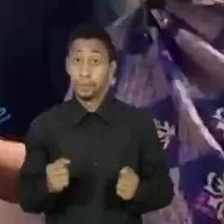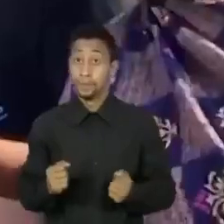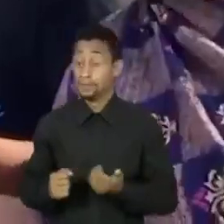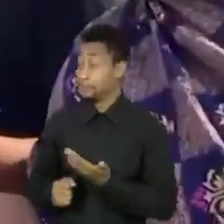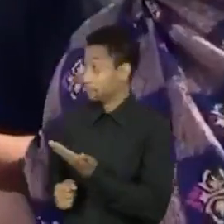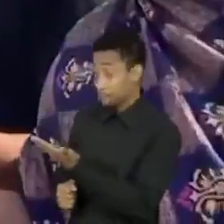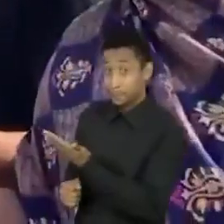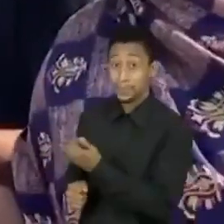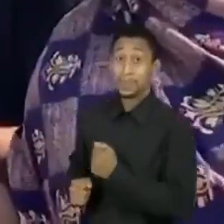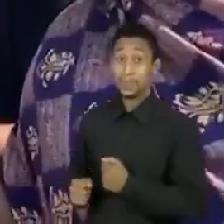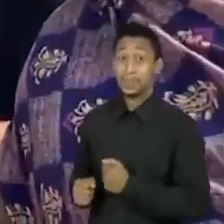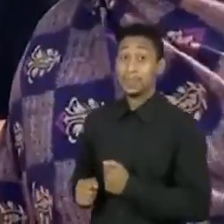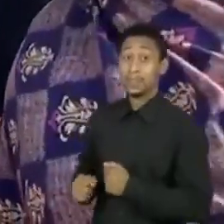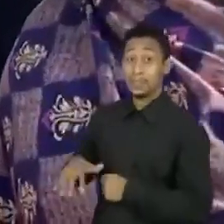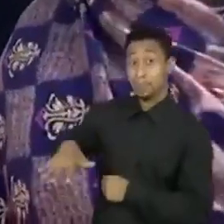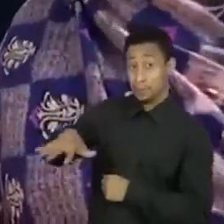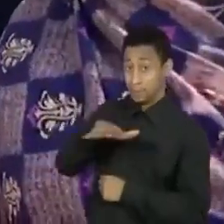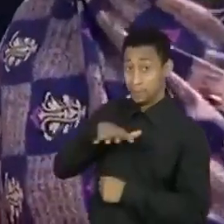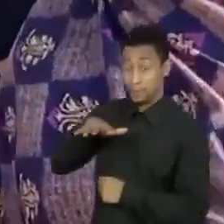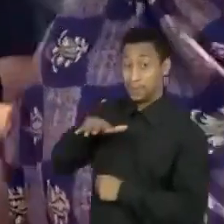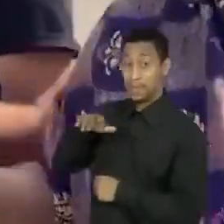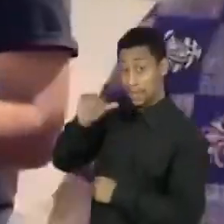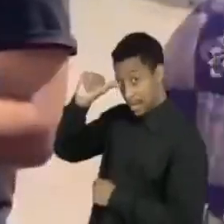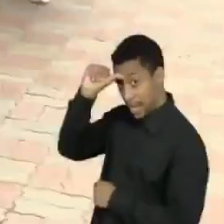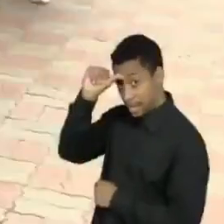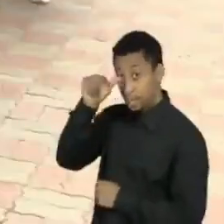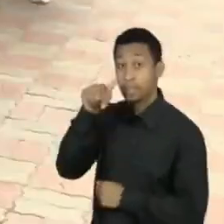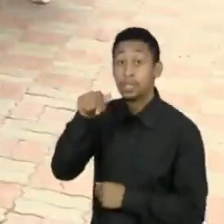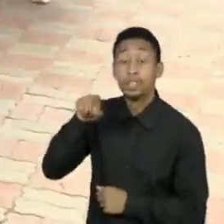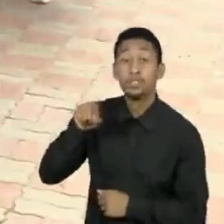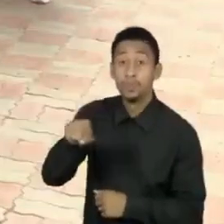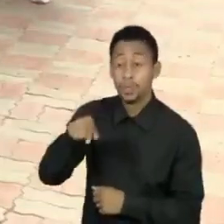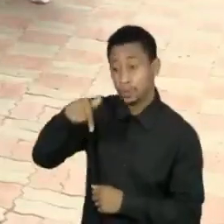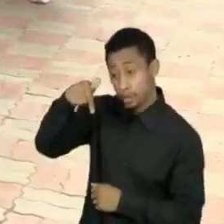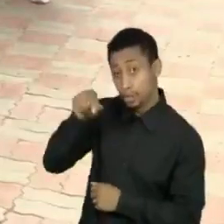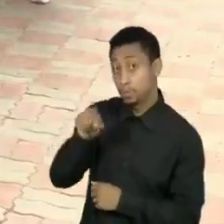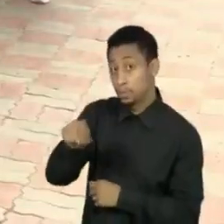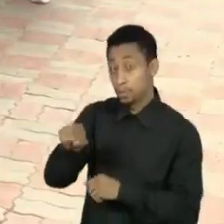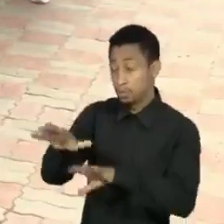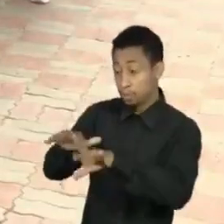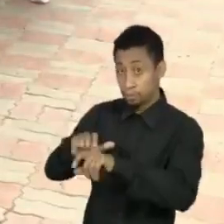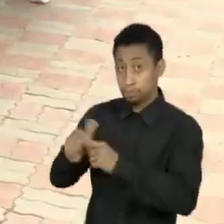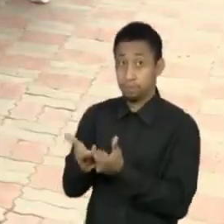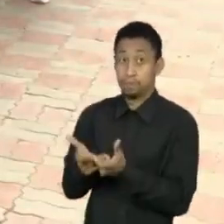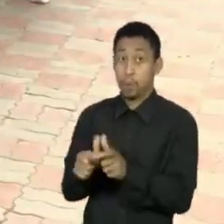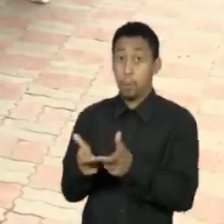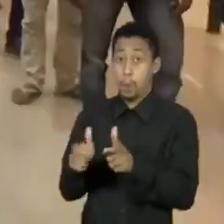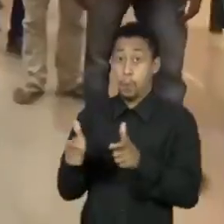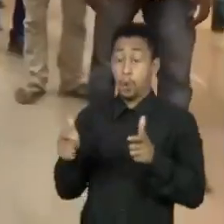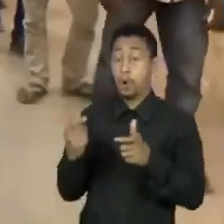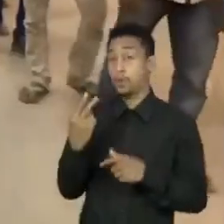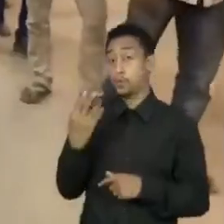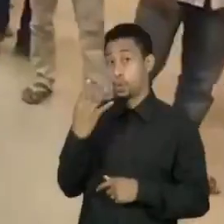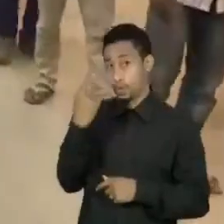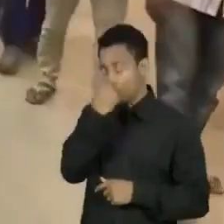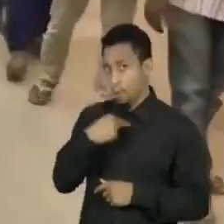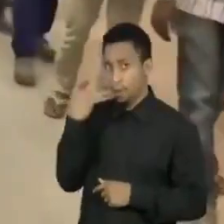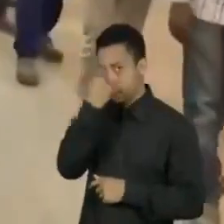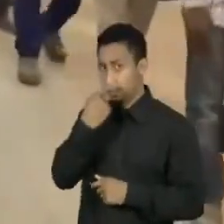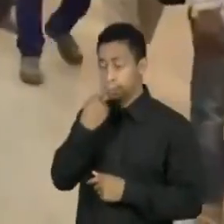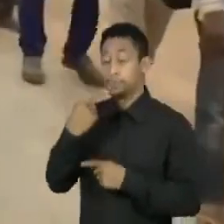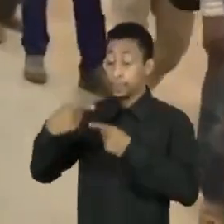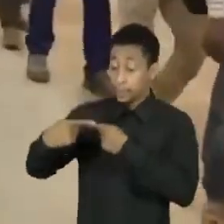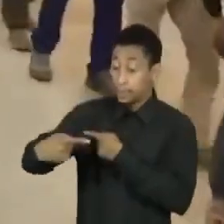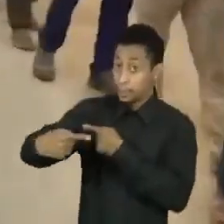estado Maharashtra, quase 7 mil casos foram detectados nas últimas 24 horas e a média semanal